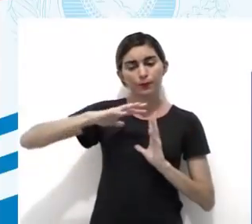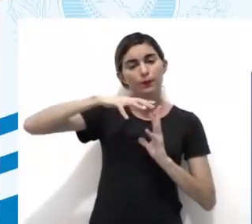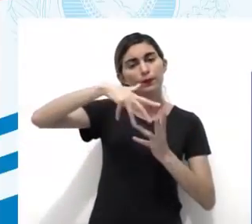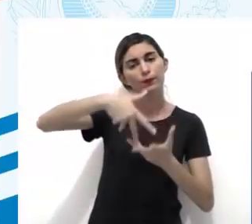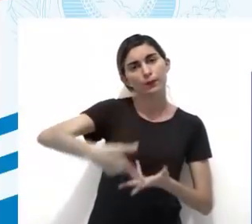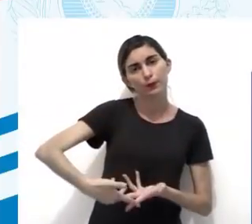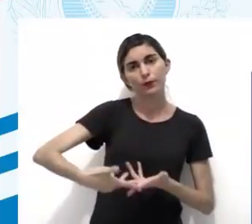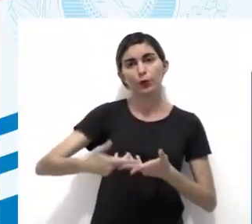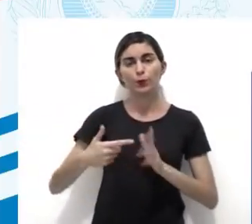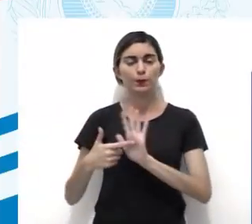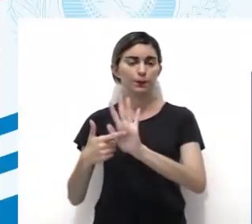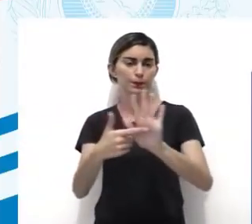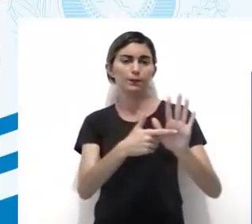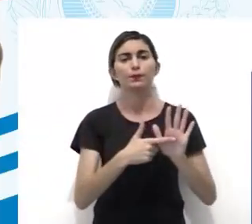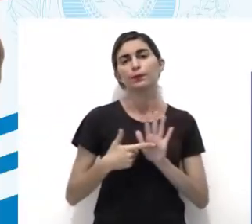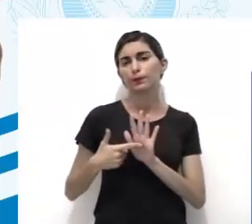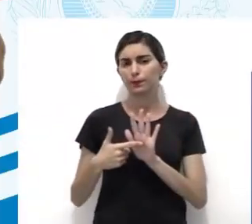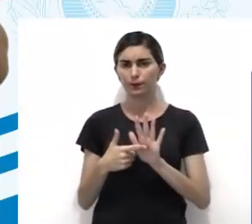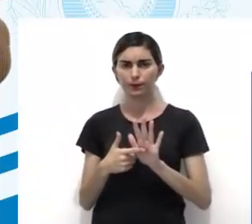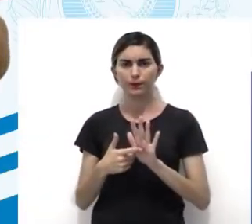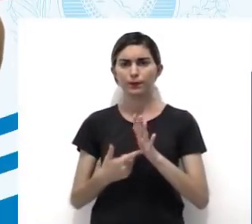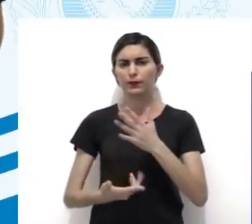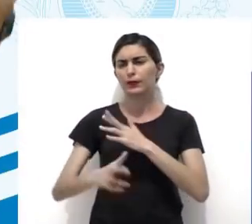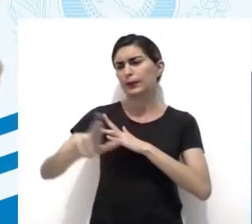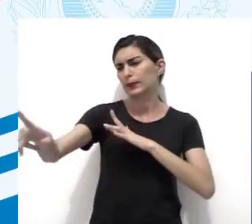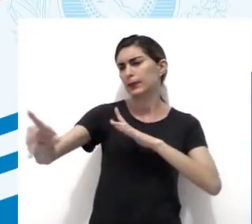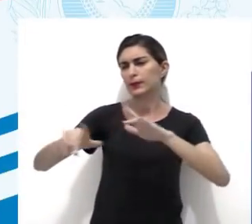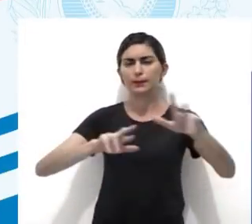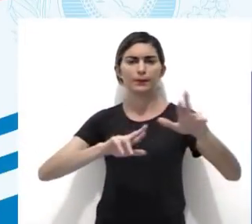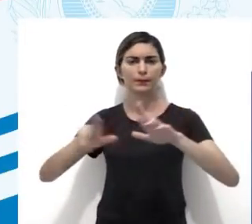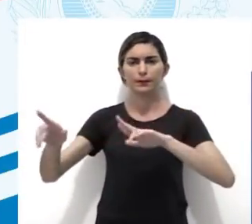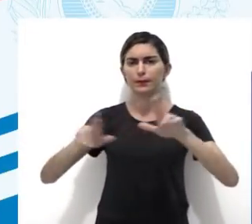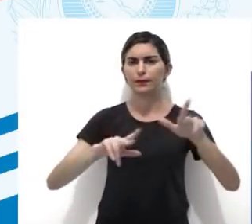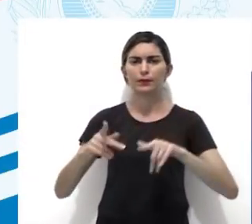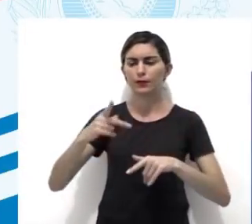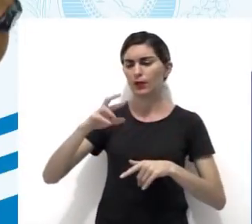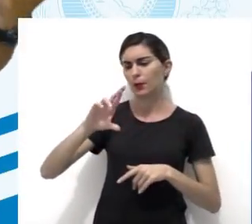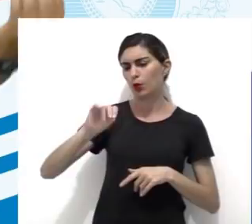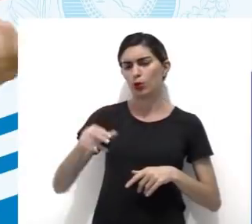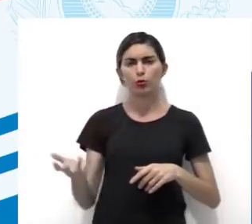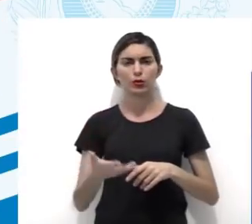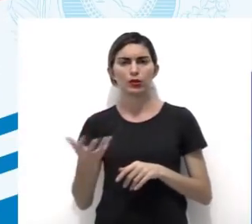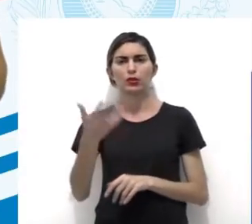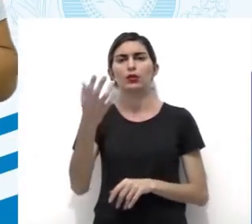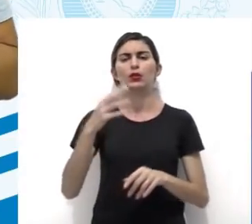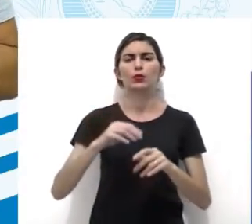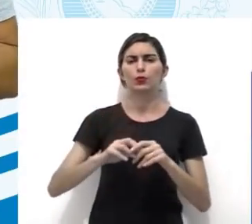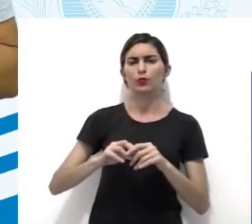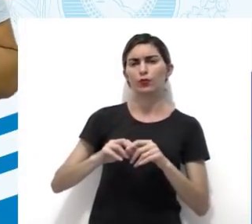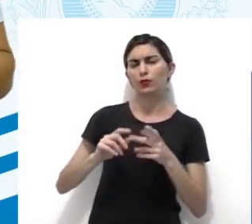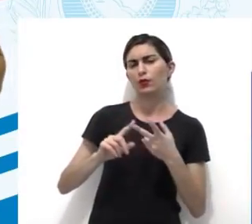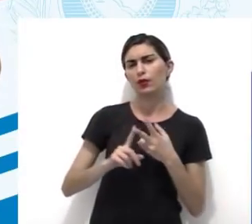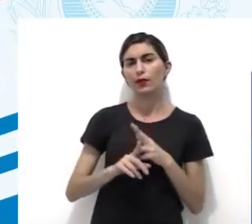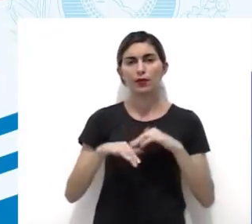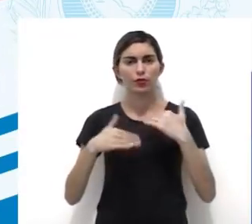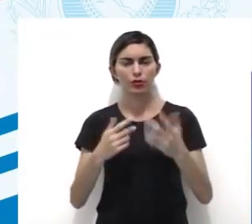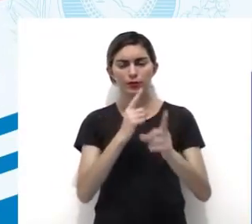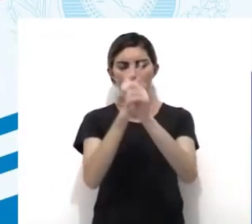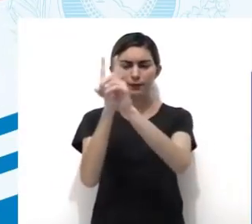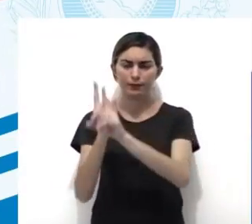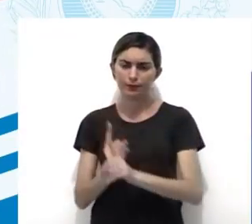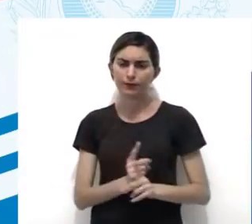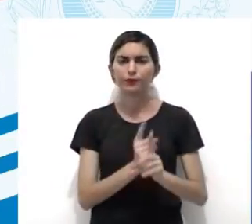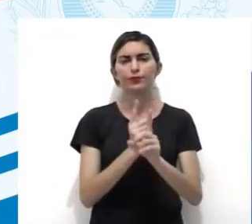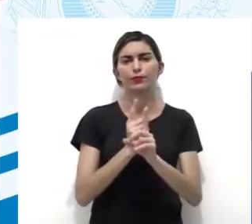está presente, não é? Uma diversificação de produção e desse excedente de produção, né? A gente identifica